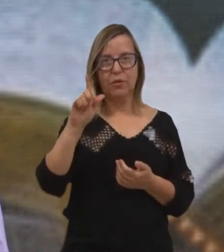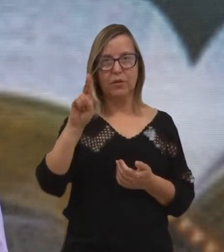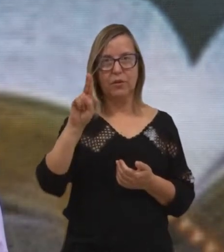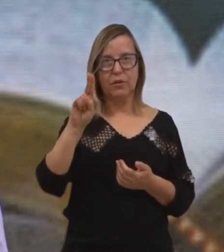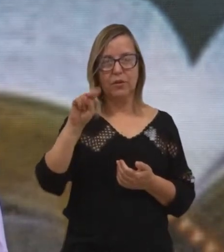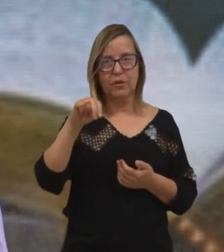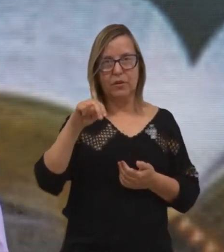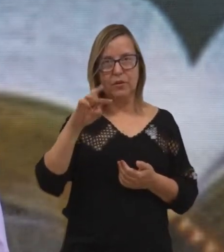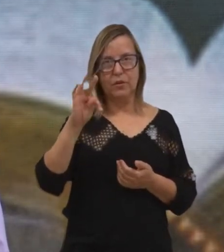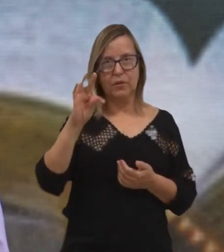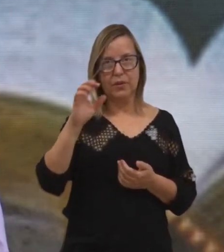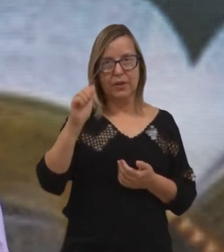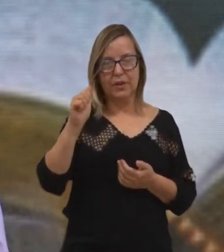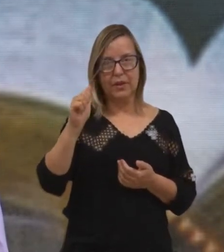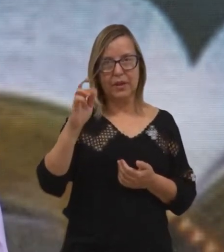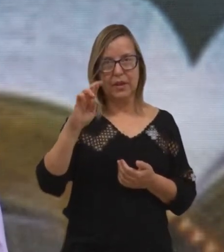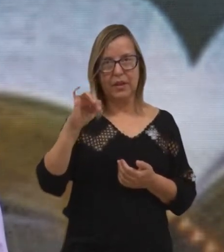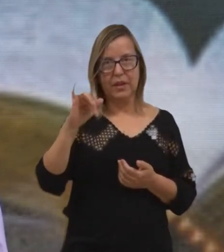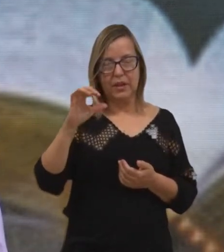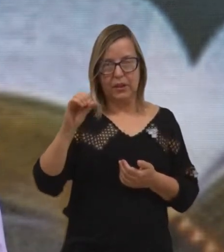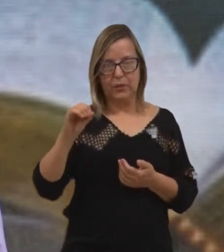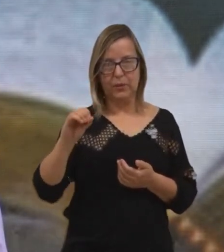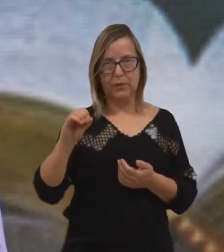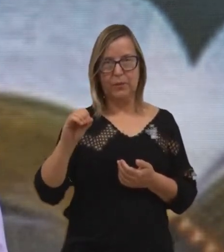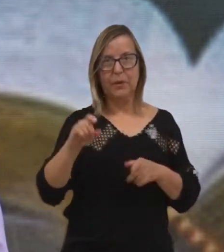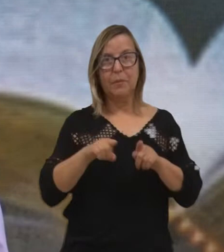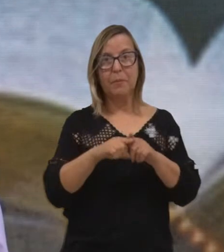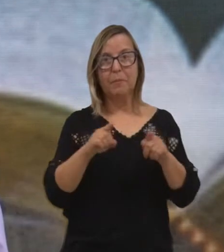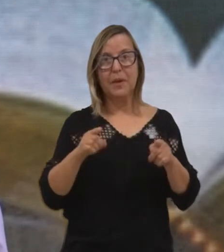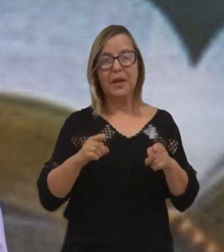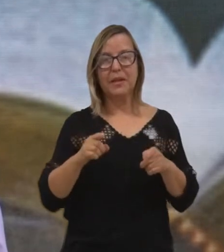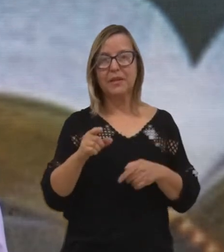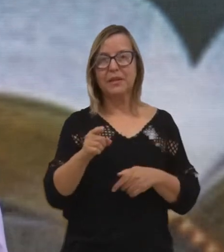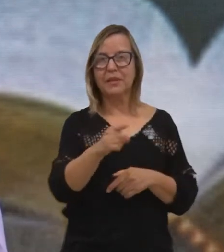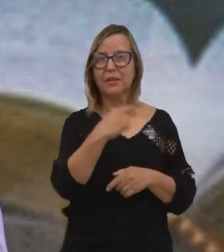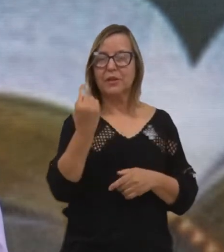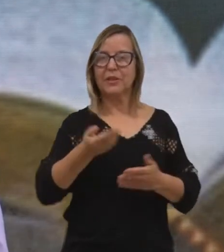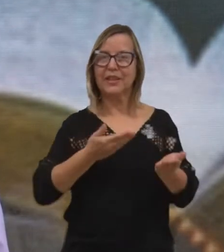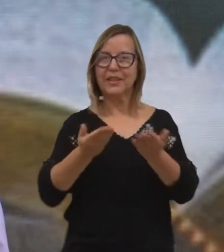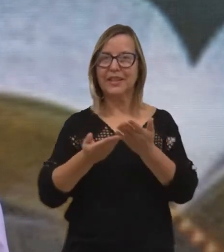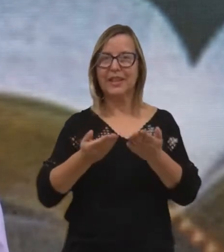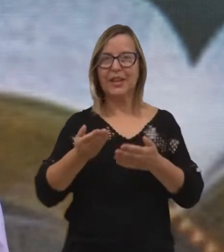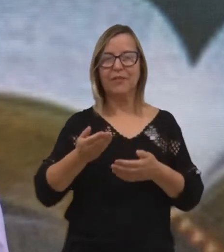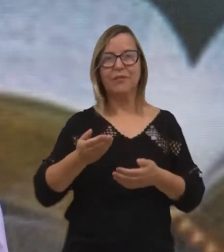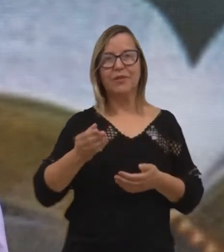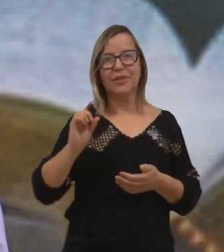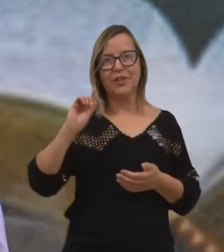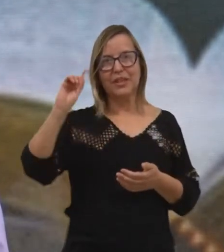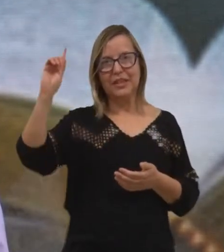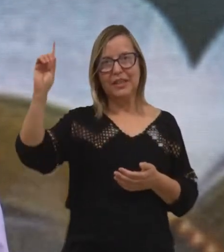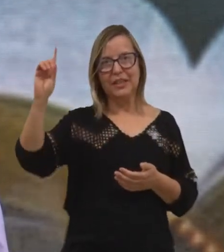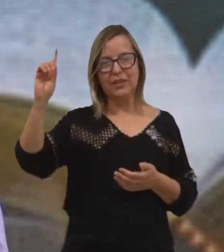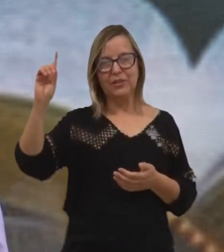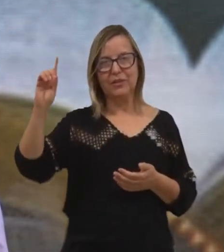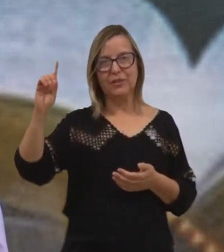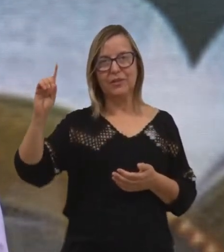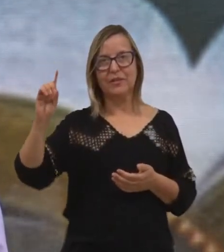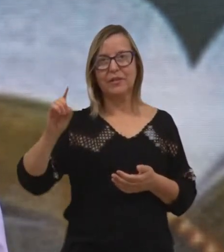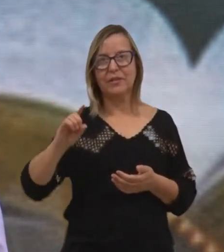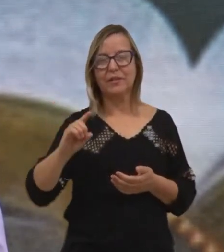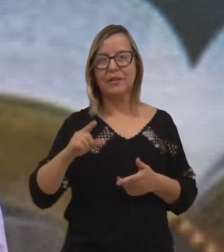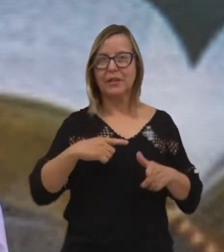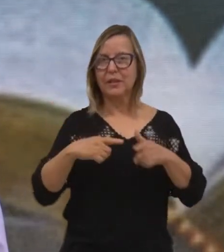comissionados, servos de Deus arregimentados para um serviço do qual nós